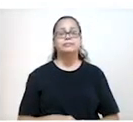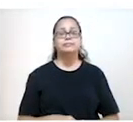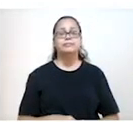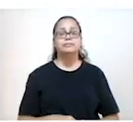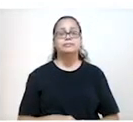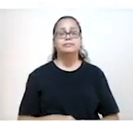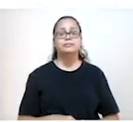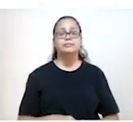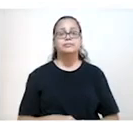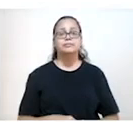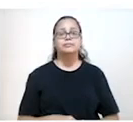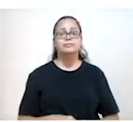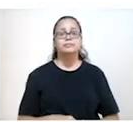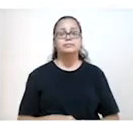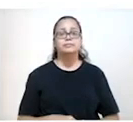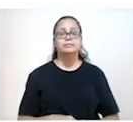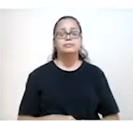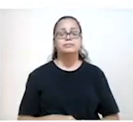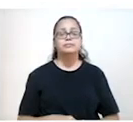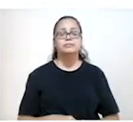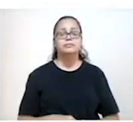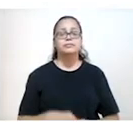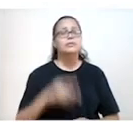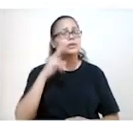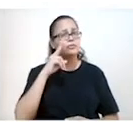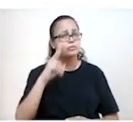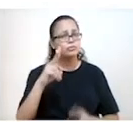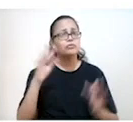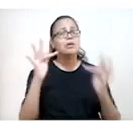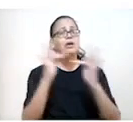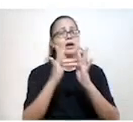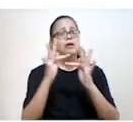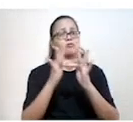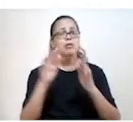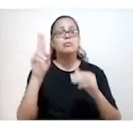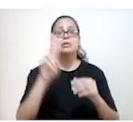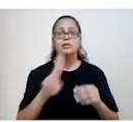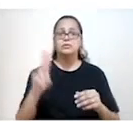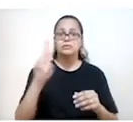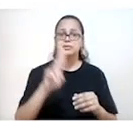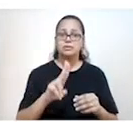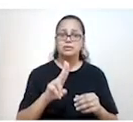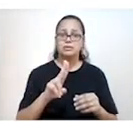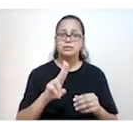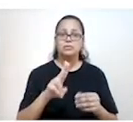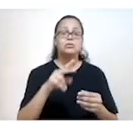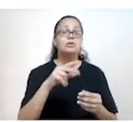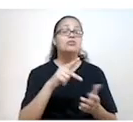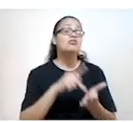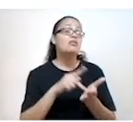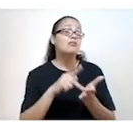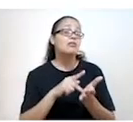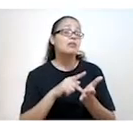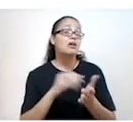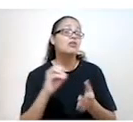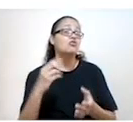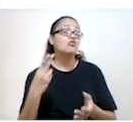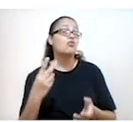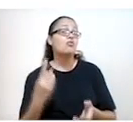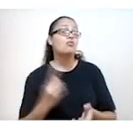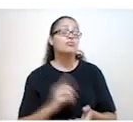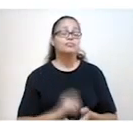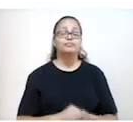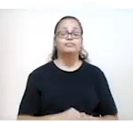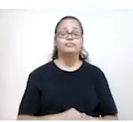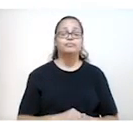Então aqui, vamos conferir se essa fórmula aqui que a gente está usando, t igual a 2n, é verdade. Então, ó,